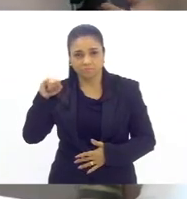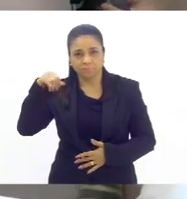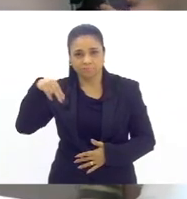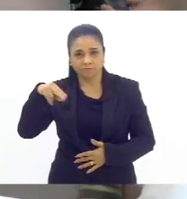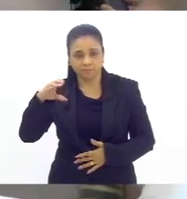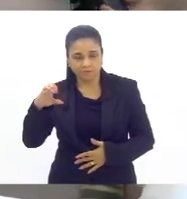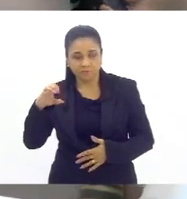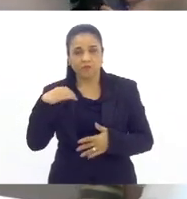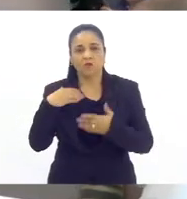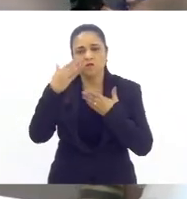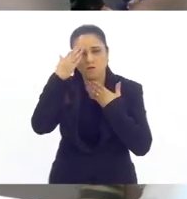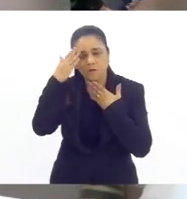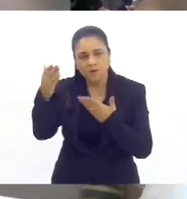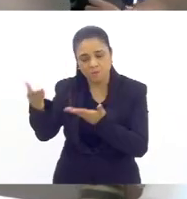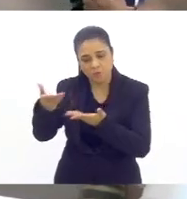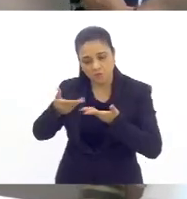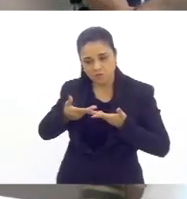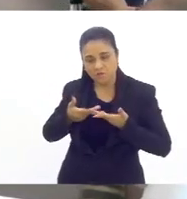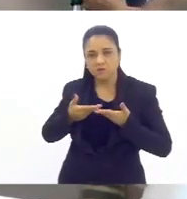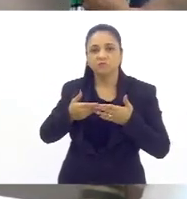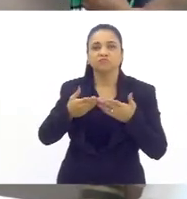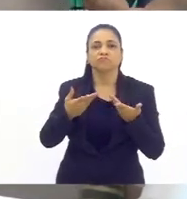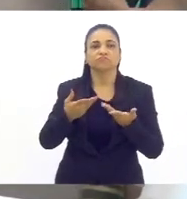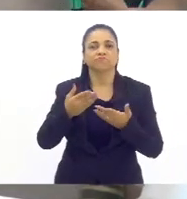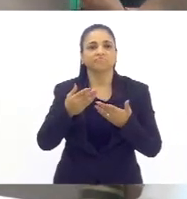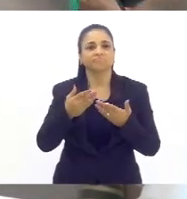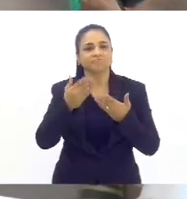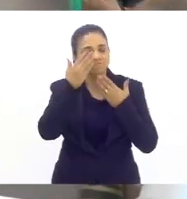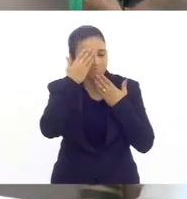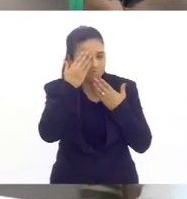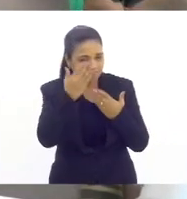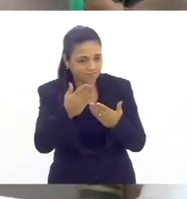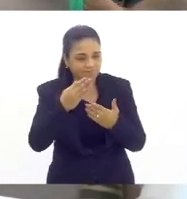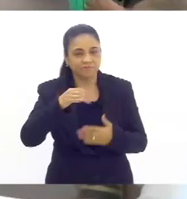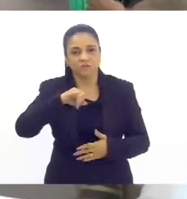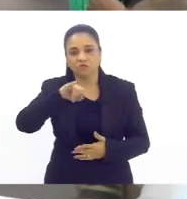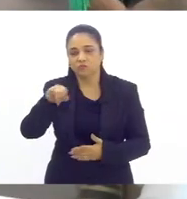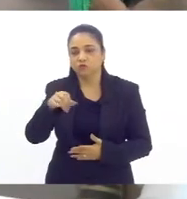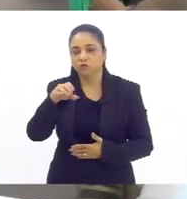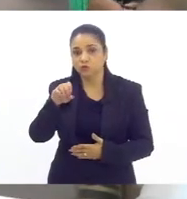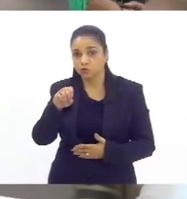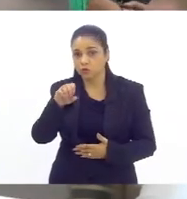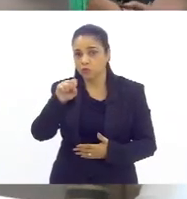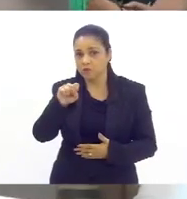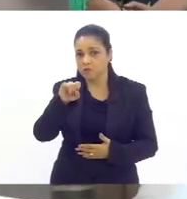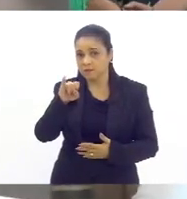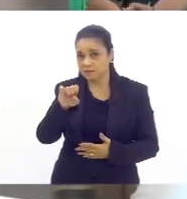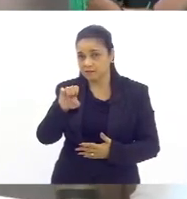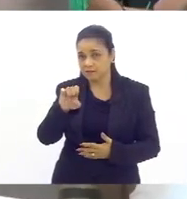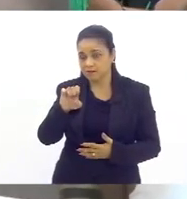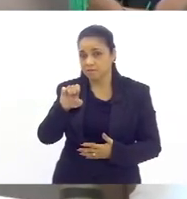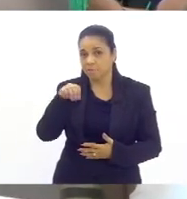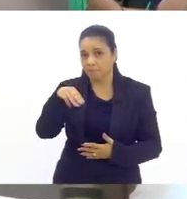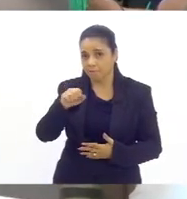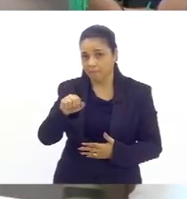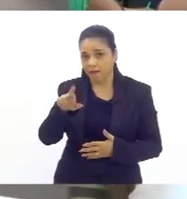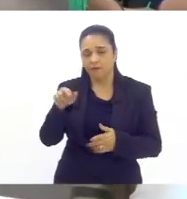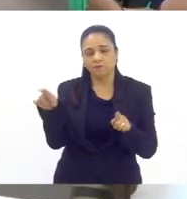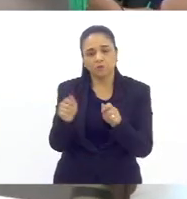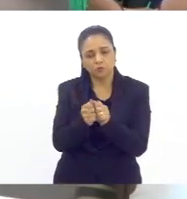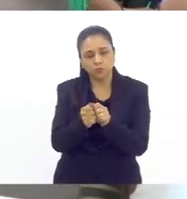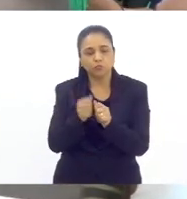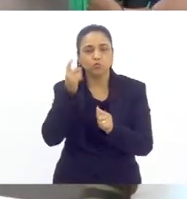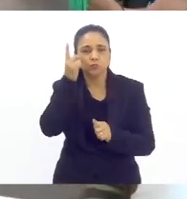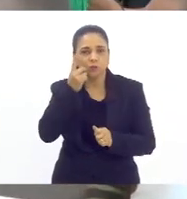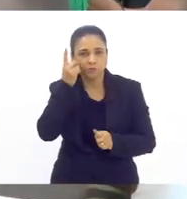saudável Professor Josimar Professor pela pelo pela coordenação desse espaço junto com o deputado Carlos Unique